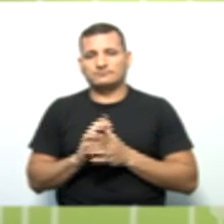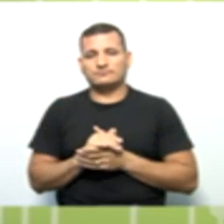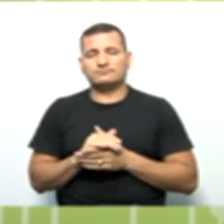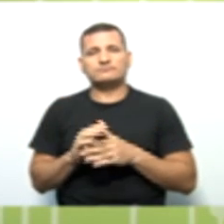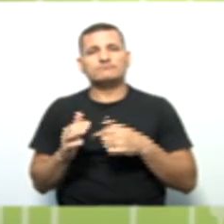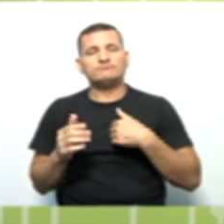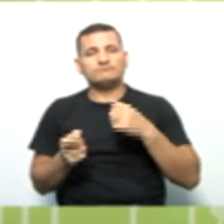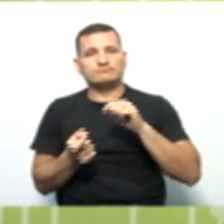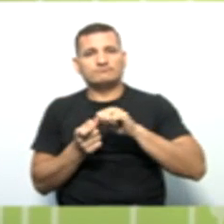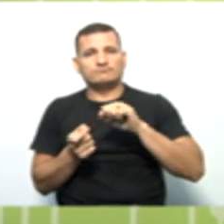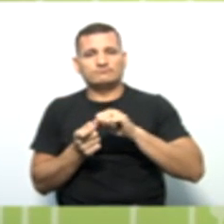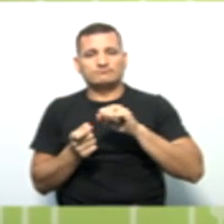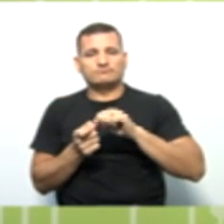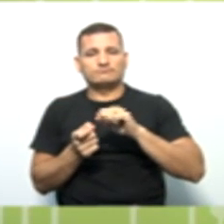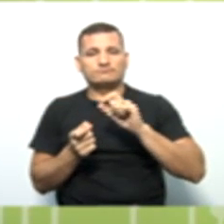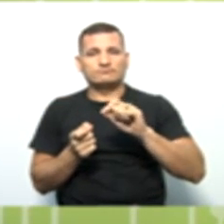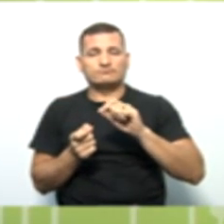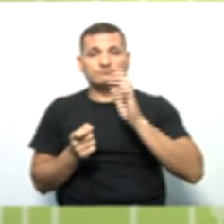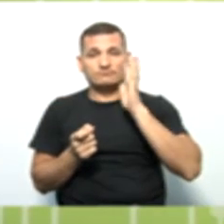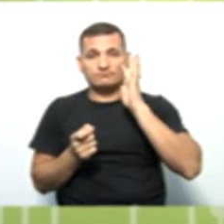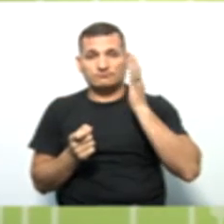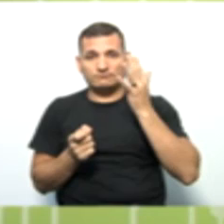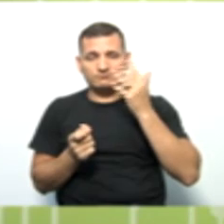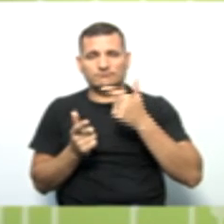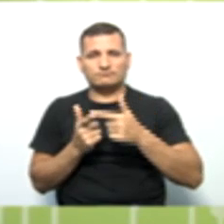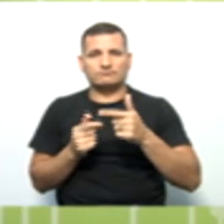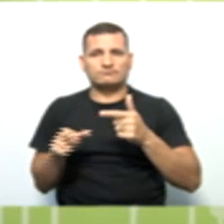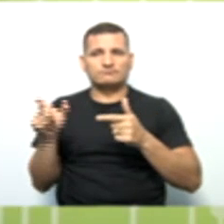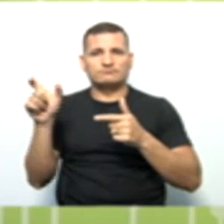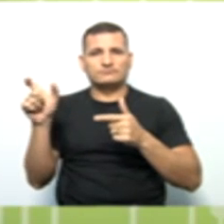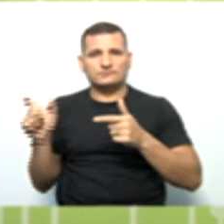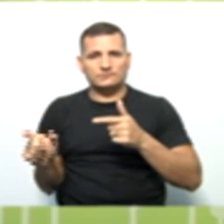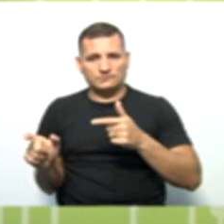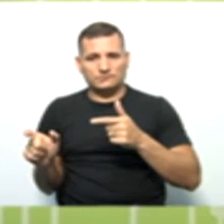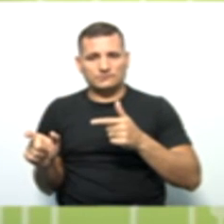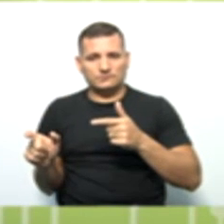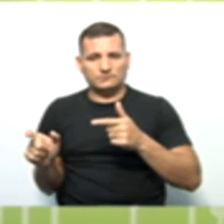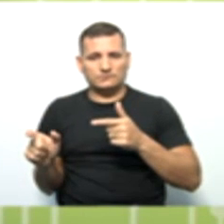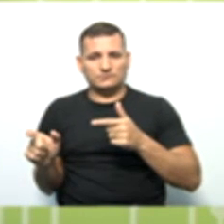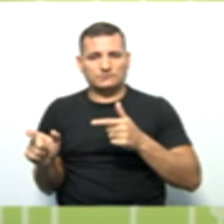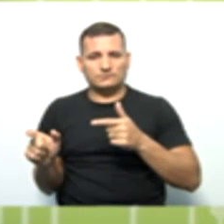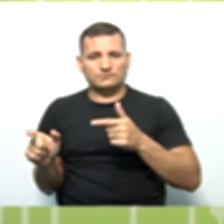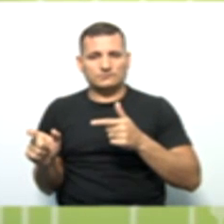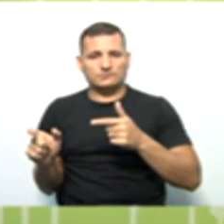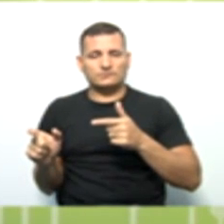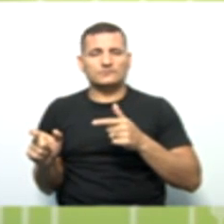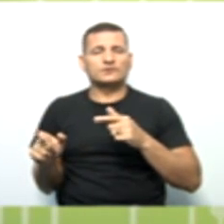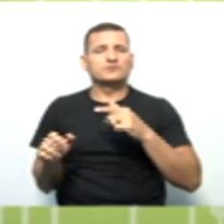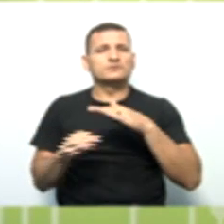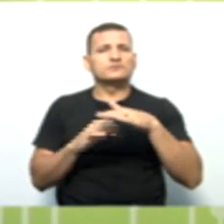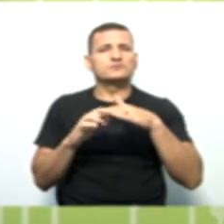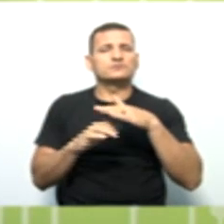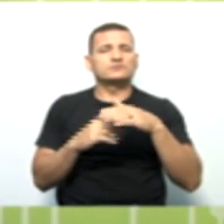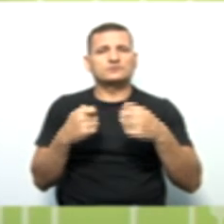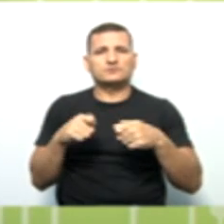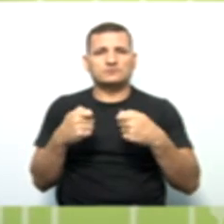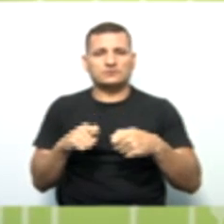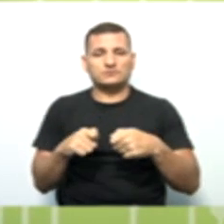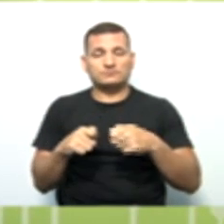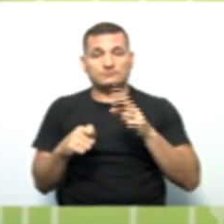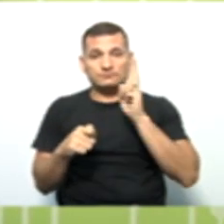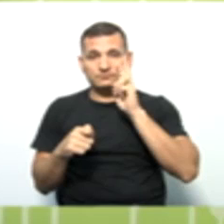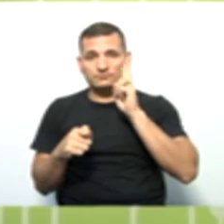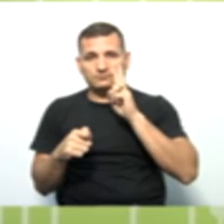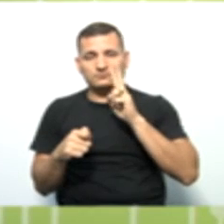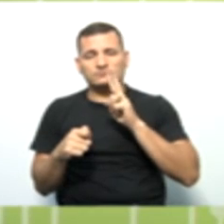eu tenho que fazer? Resolver o problema do cliente, definindo as minhas necessidades do negócio. Lembrando que o